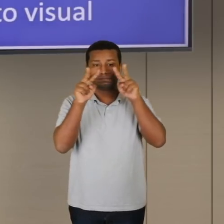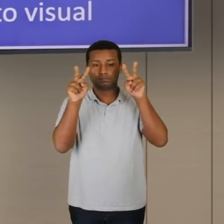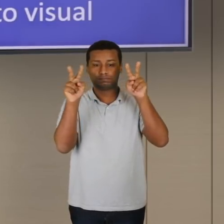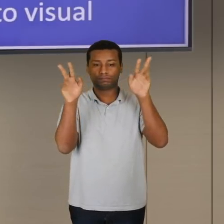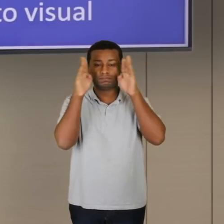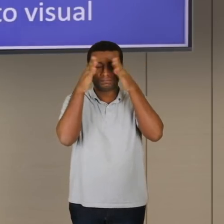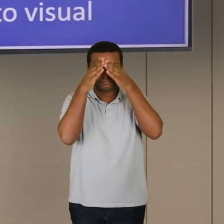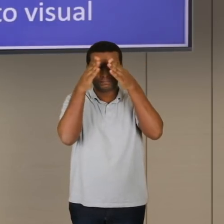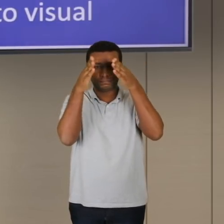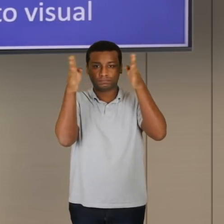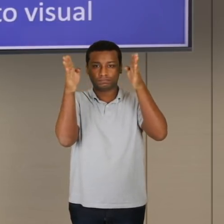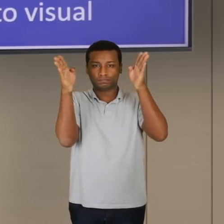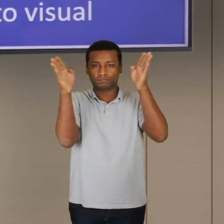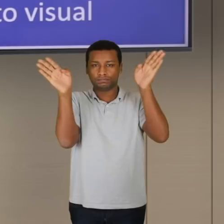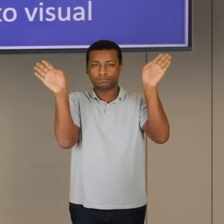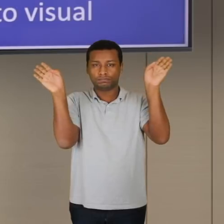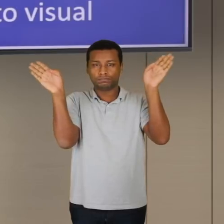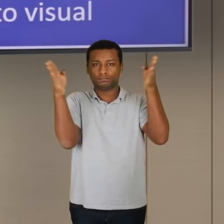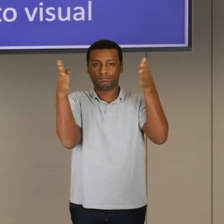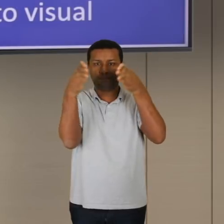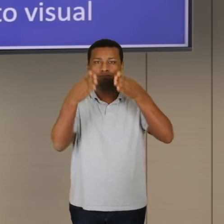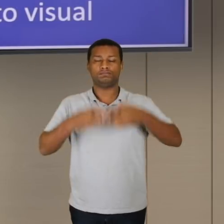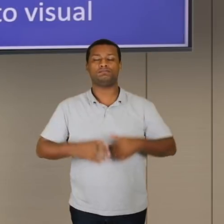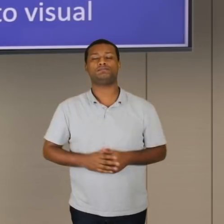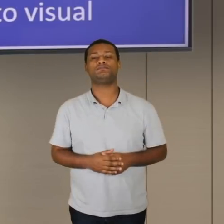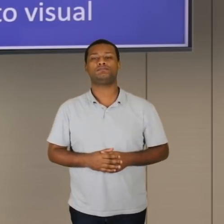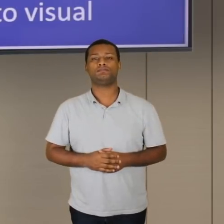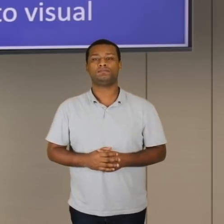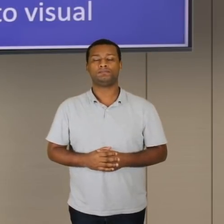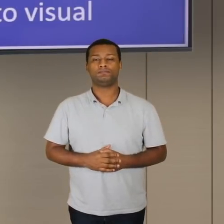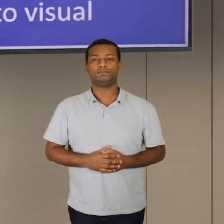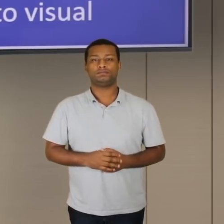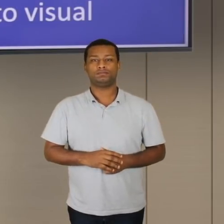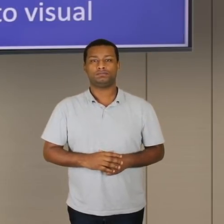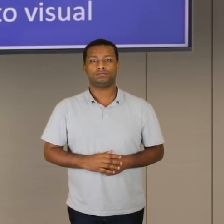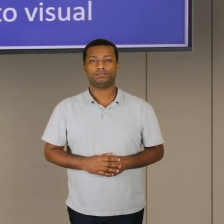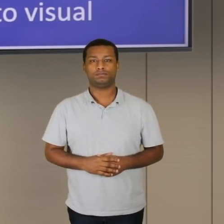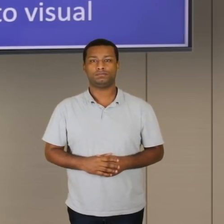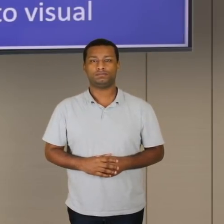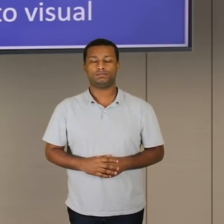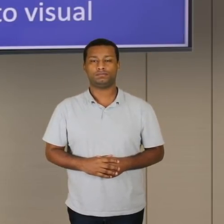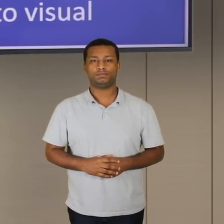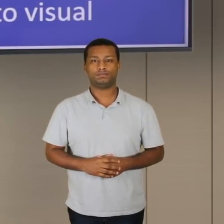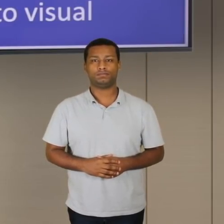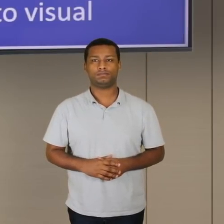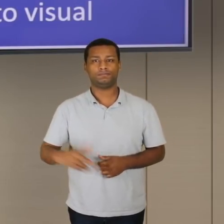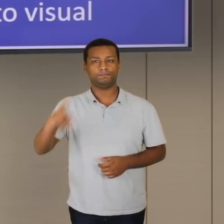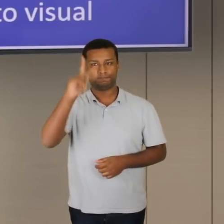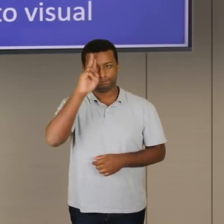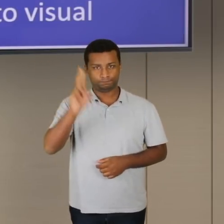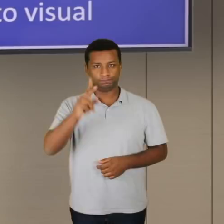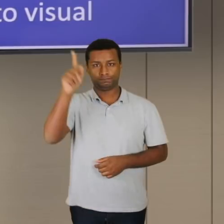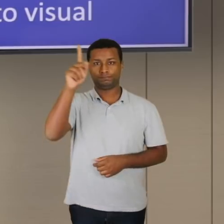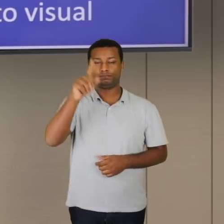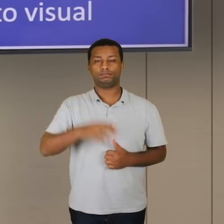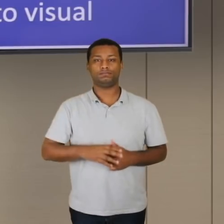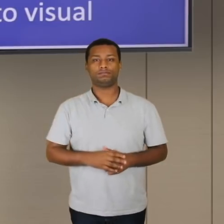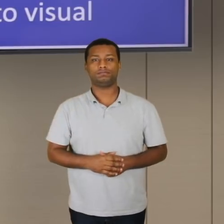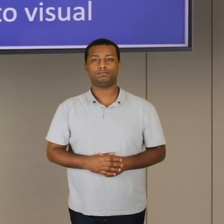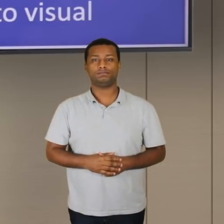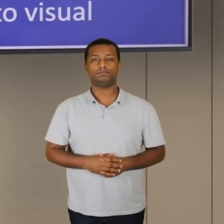Então, se eu consigo ver de perto ou de longe, isso é acuidade visual. Quando eu coloco esse óculos, eu estou colocando